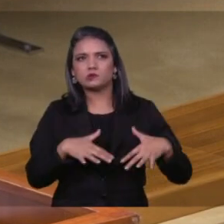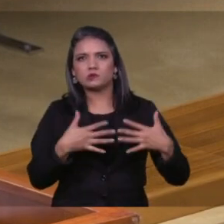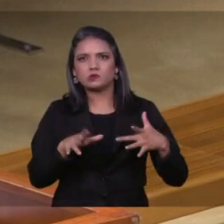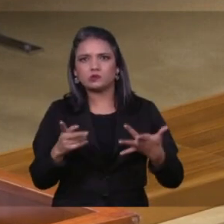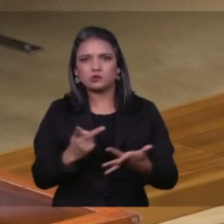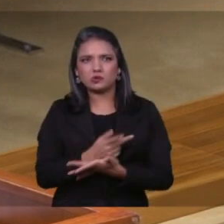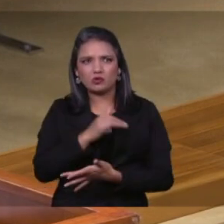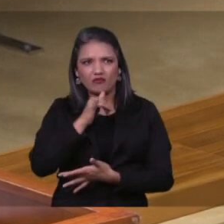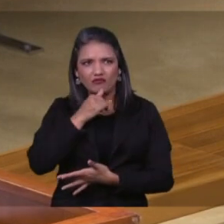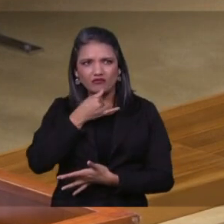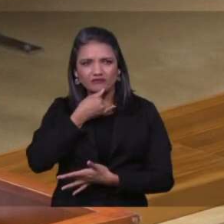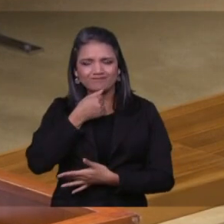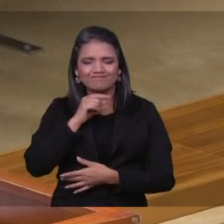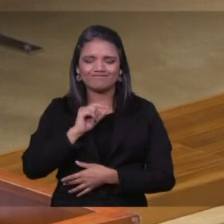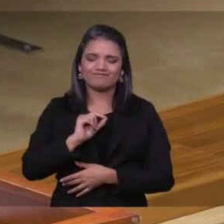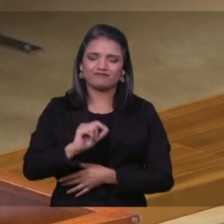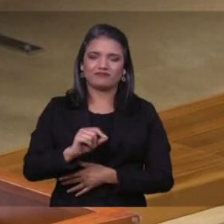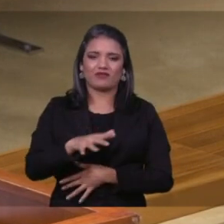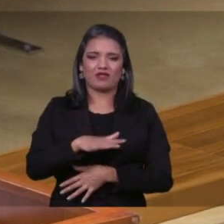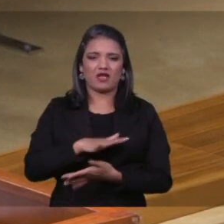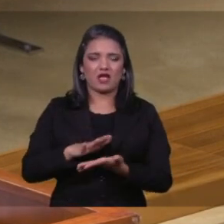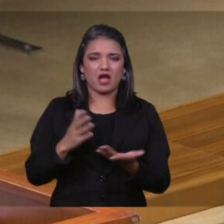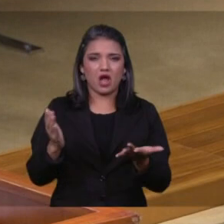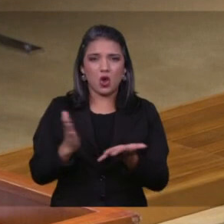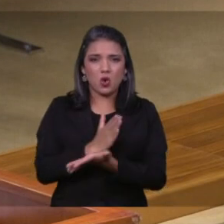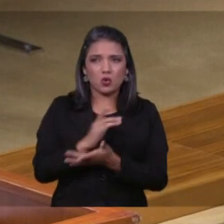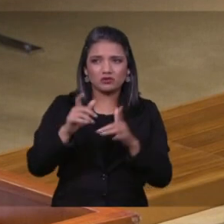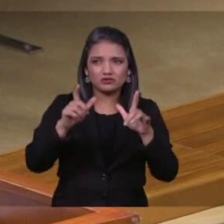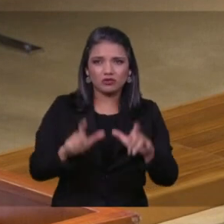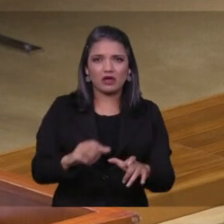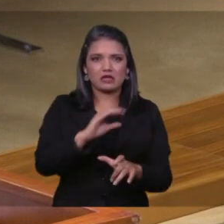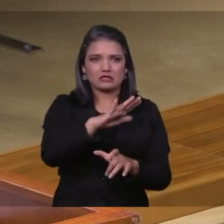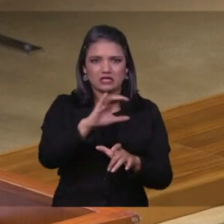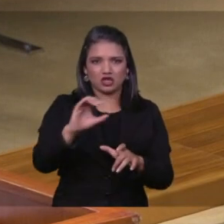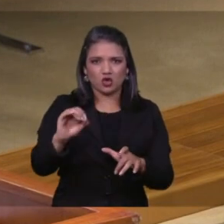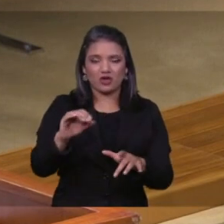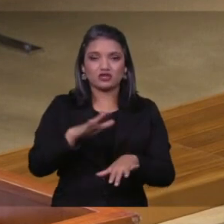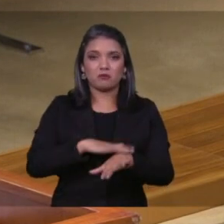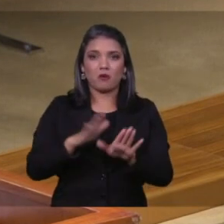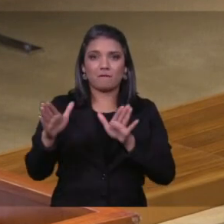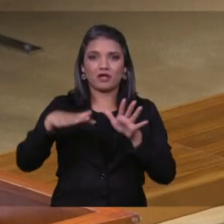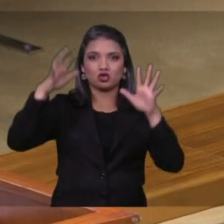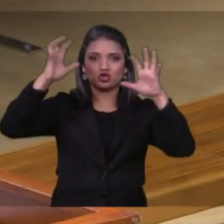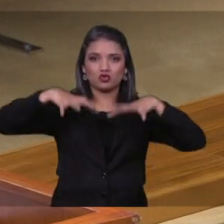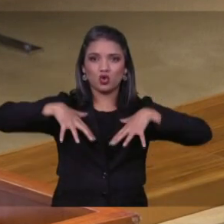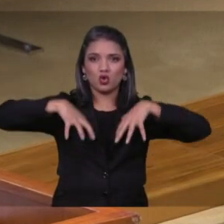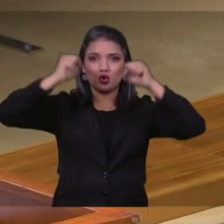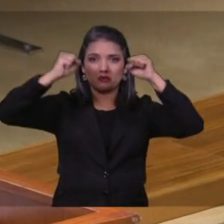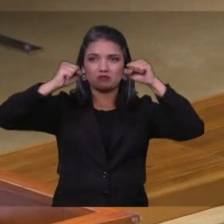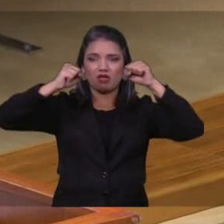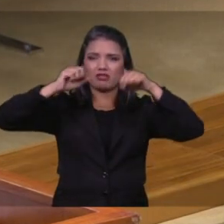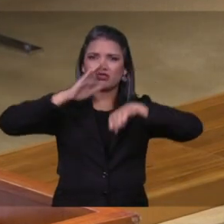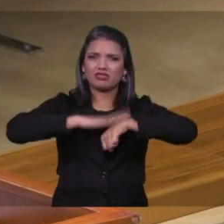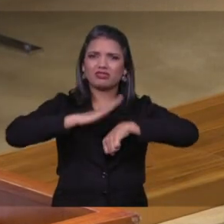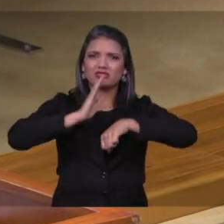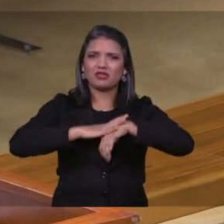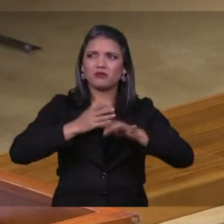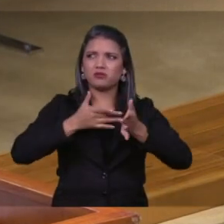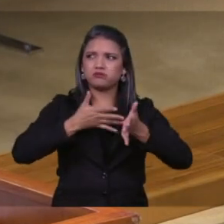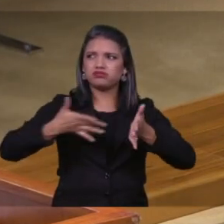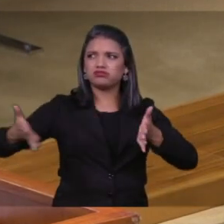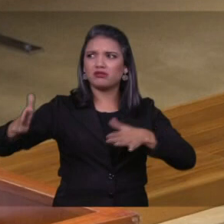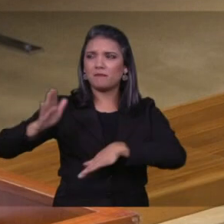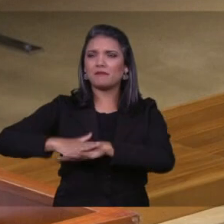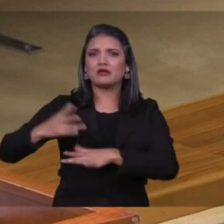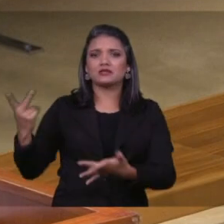o Centro-Oeste brasileiro, em períodos de seca, se tornem cada vez mais longos, o que deve retirar da região do Pantanal